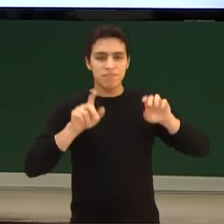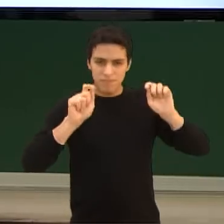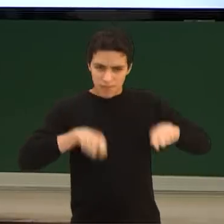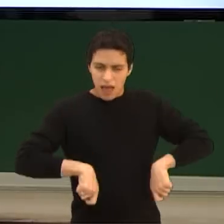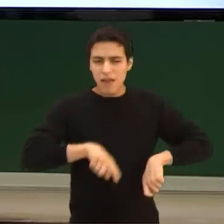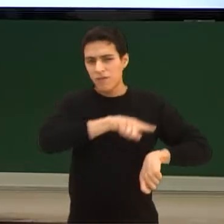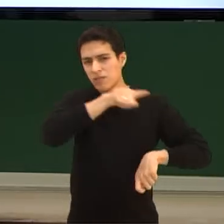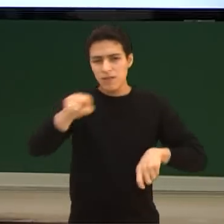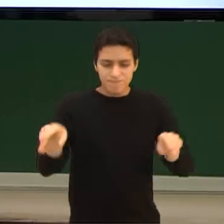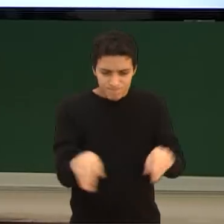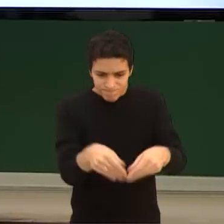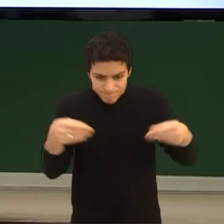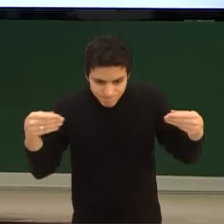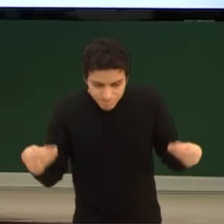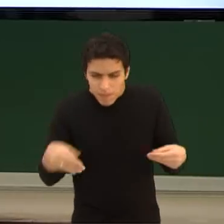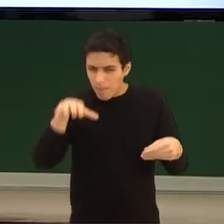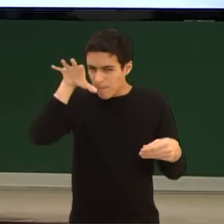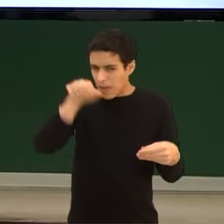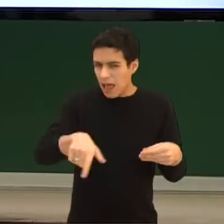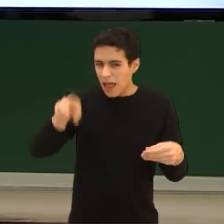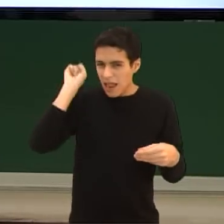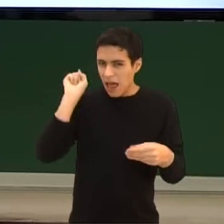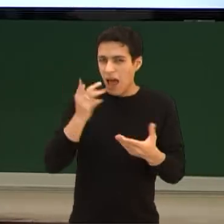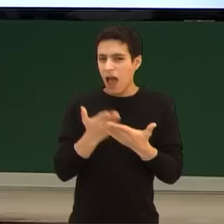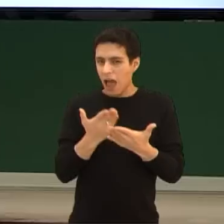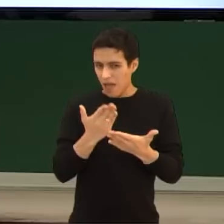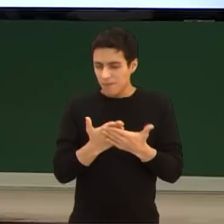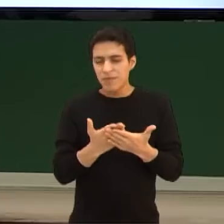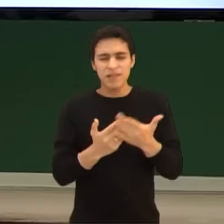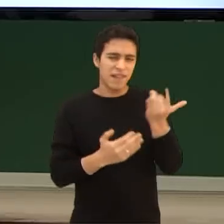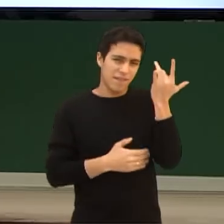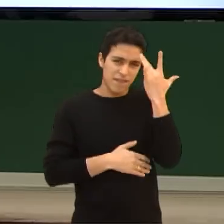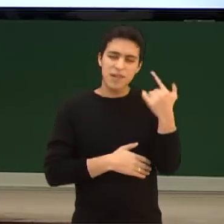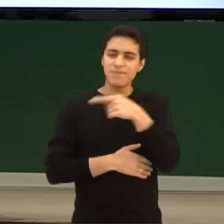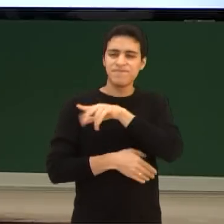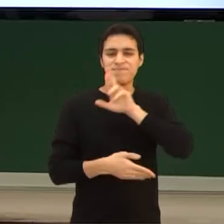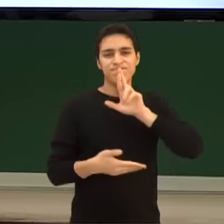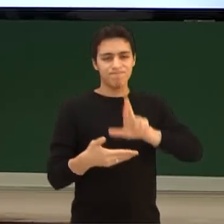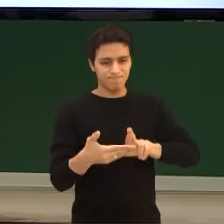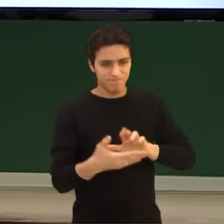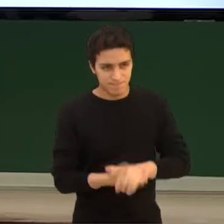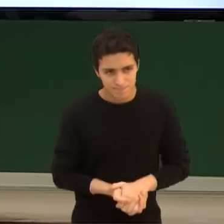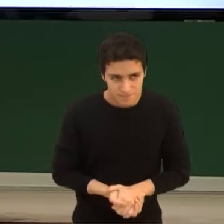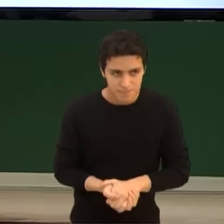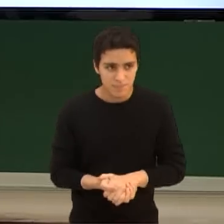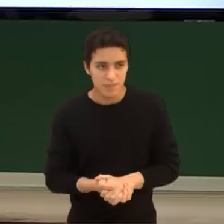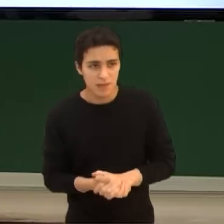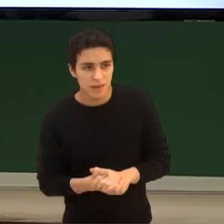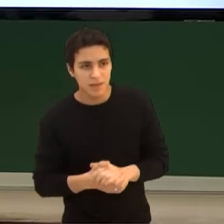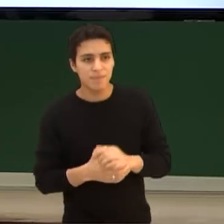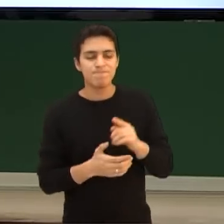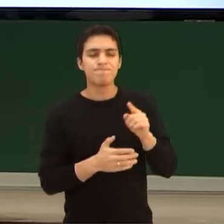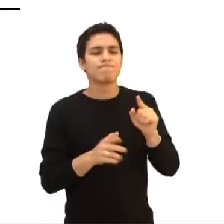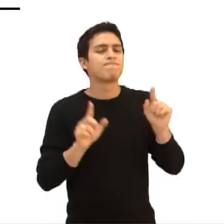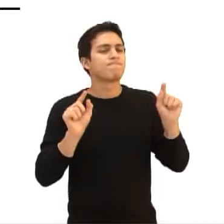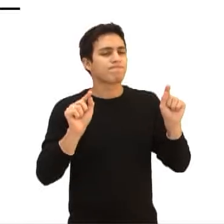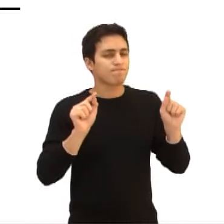seu material, suas anotações da aula passada, que aí vai ficar bem fácil. Então, vamos lá. A questão diz o